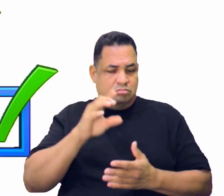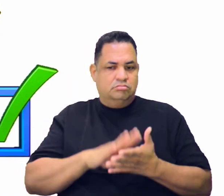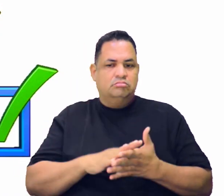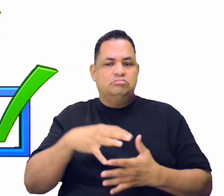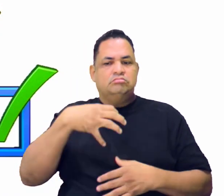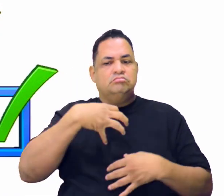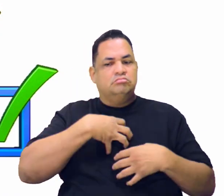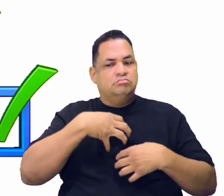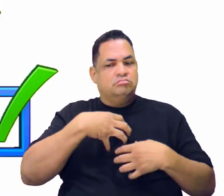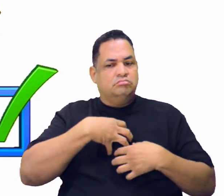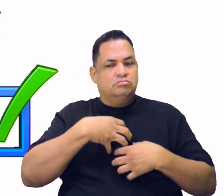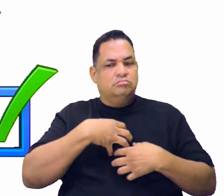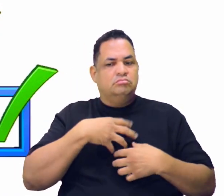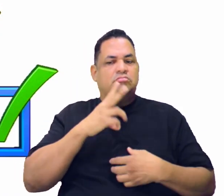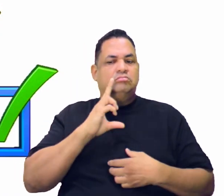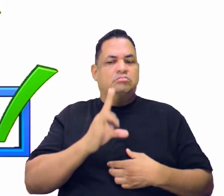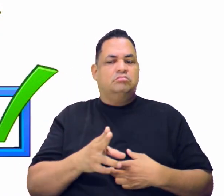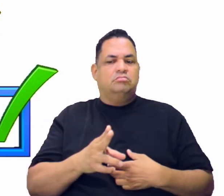sentido, tá bom?